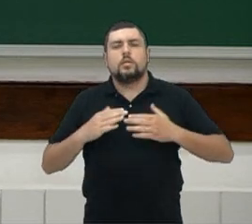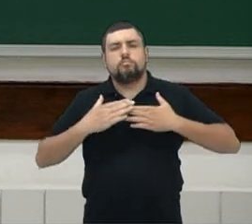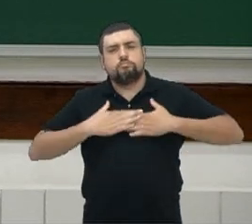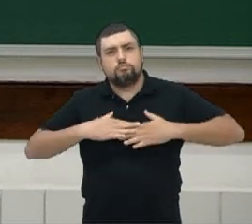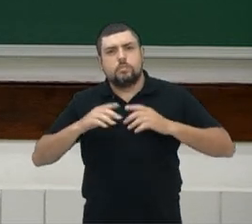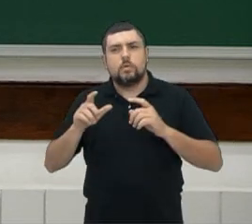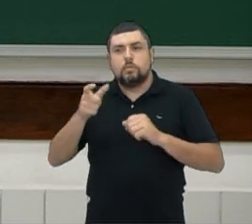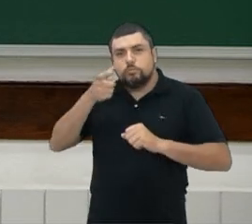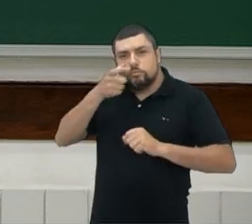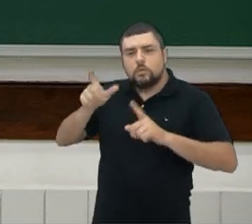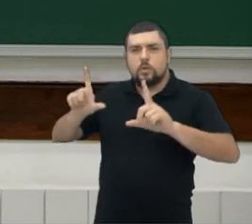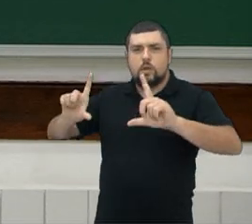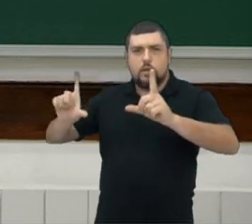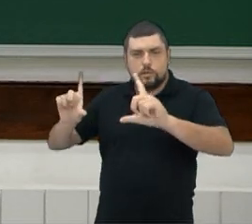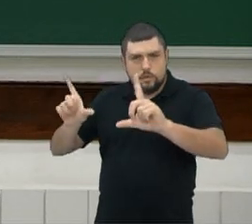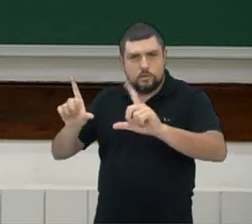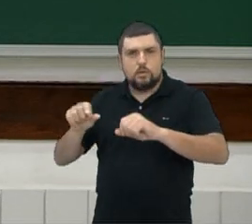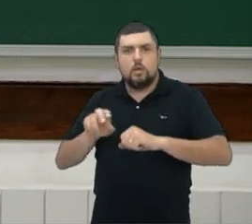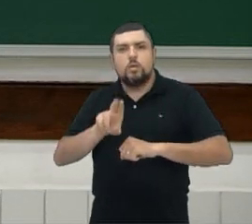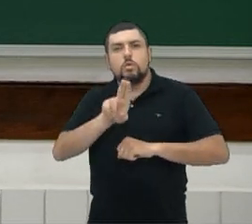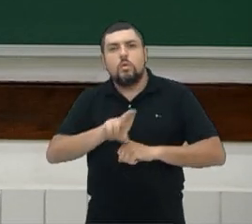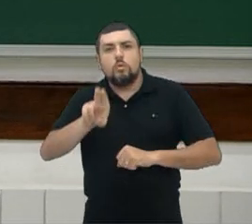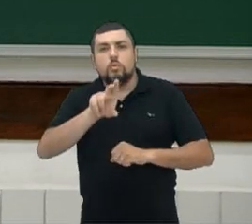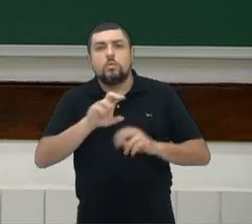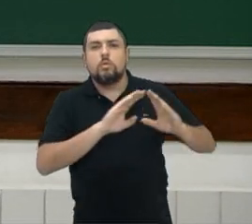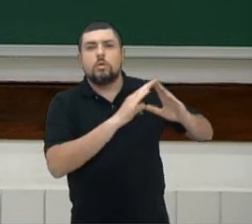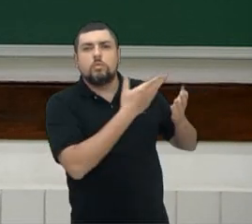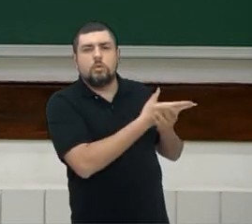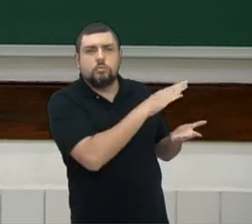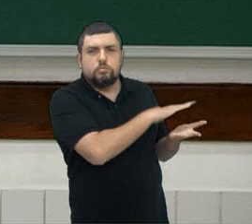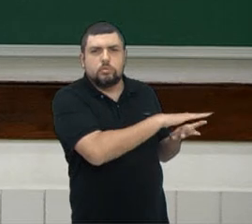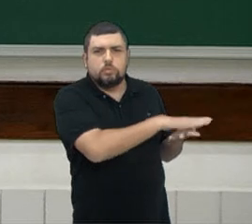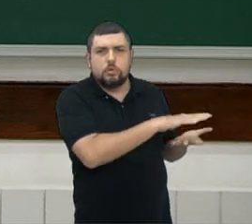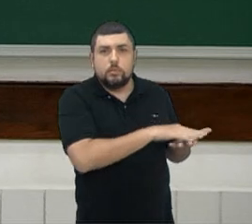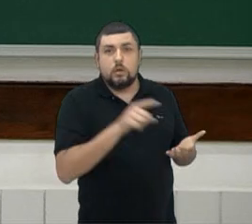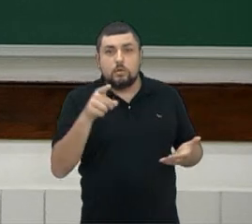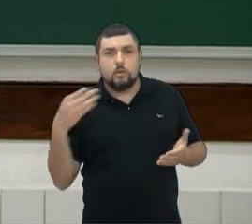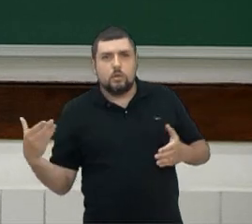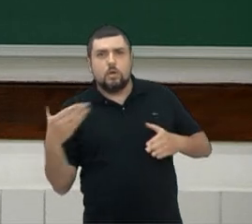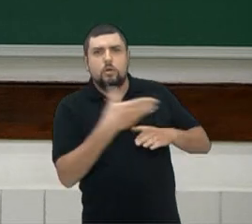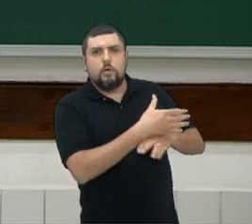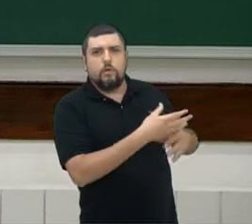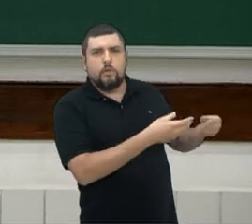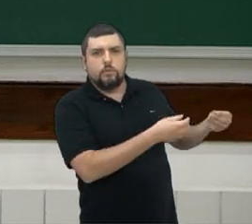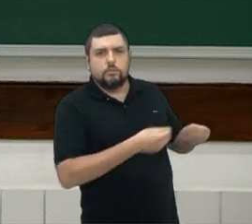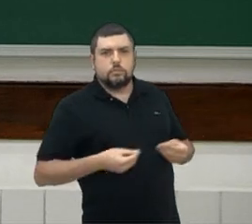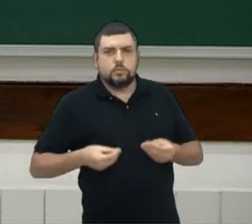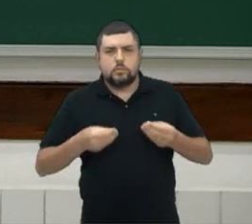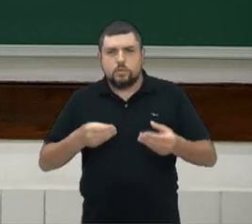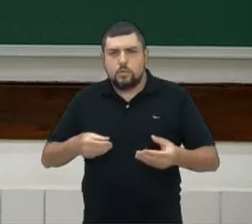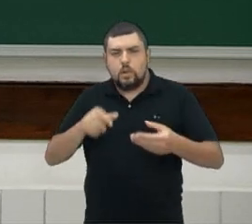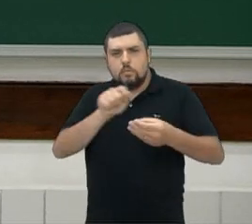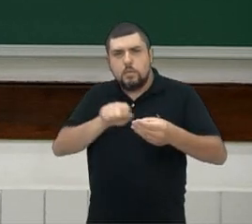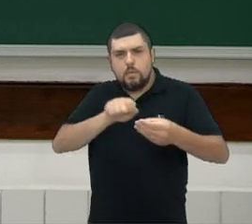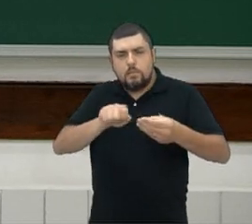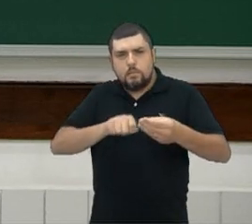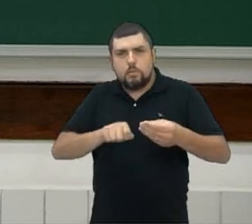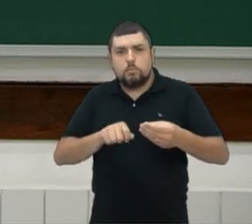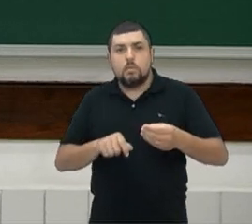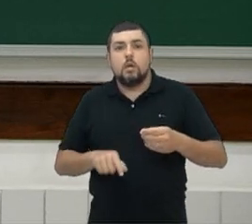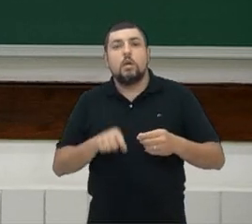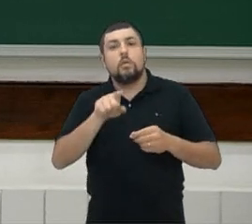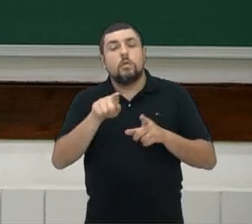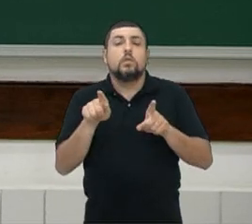pela TV e está utilizando o material impresso do colégio que você vai lá buscar, você pode também, se tem